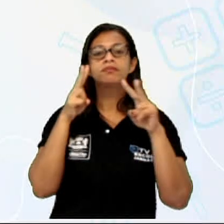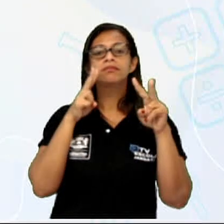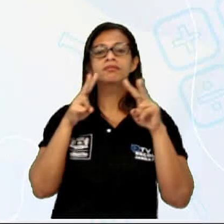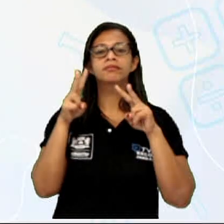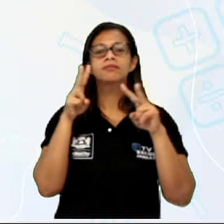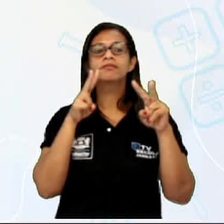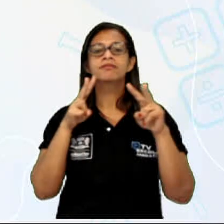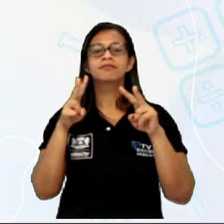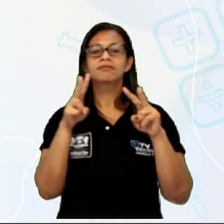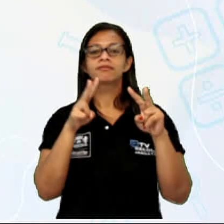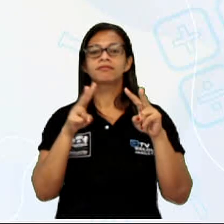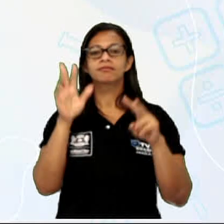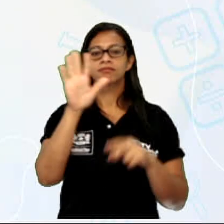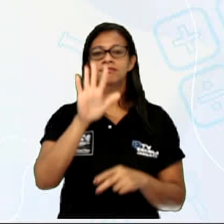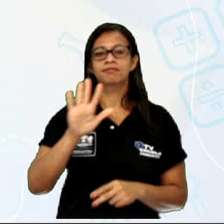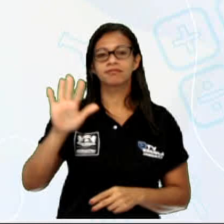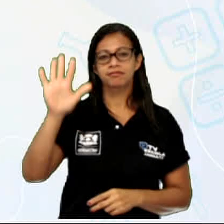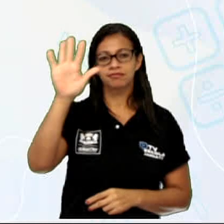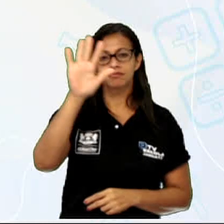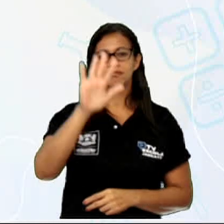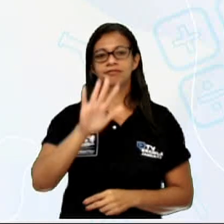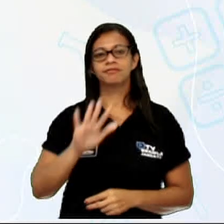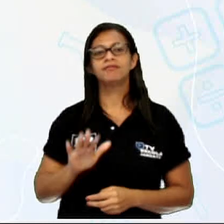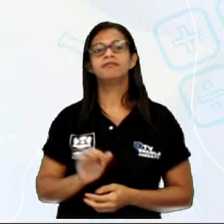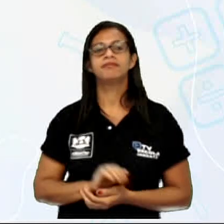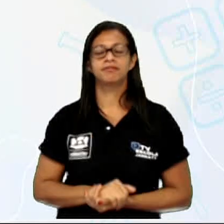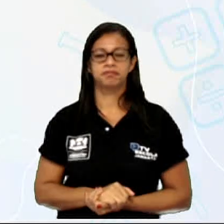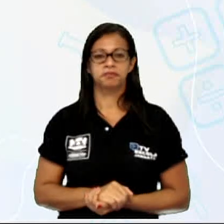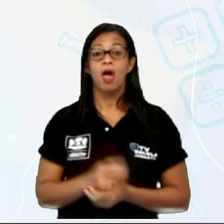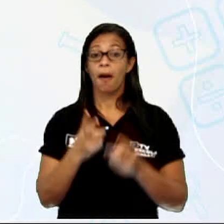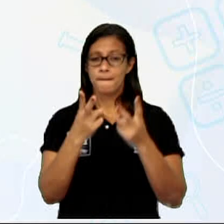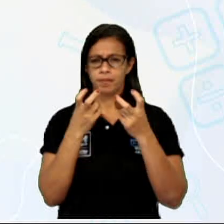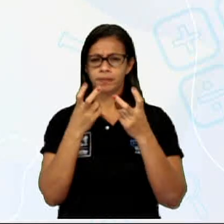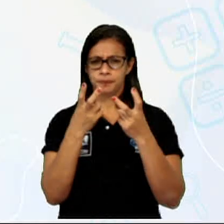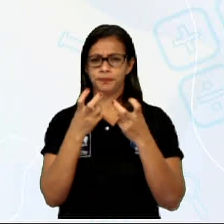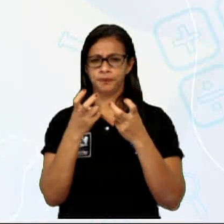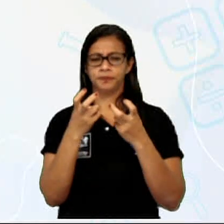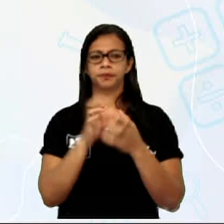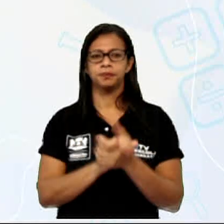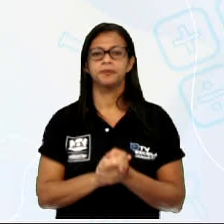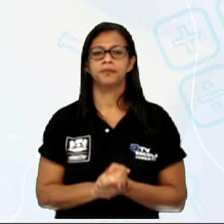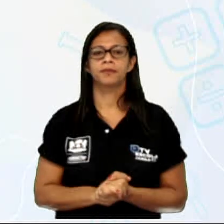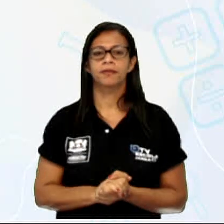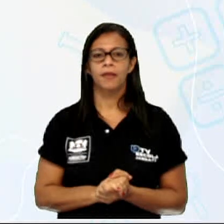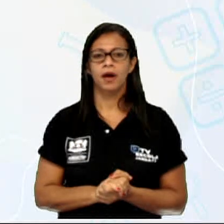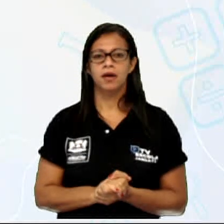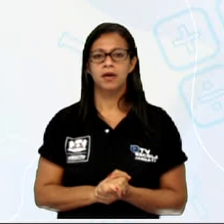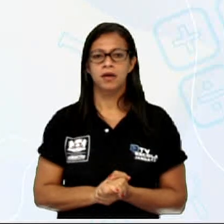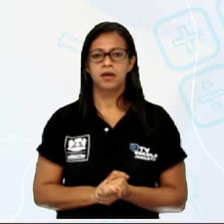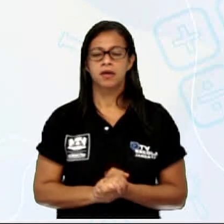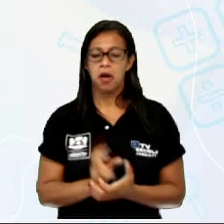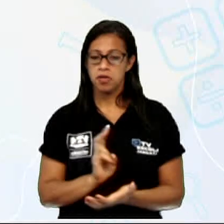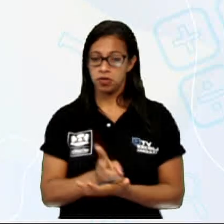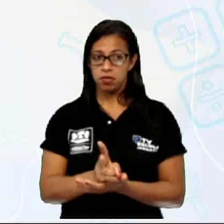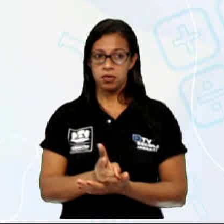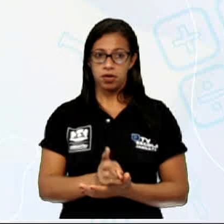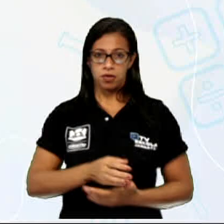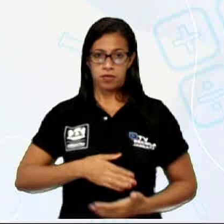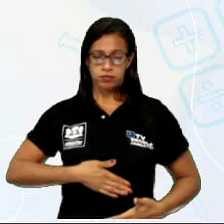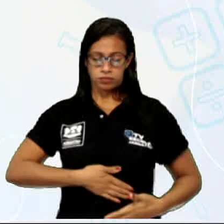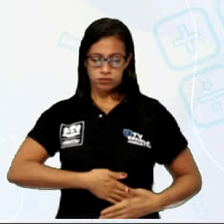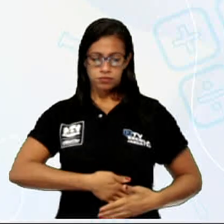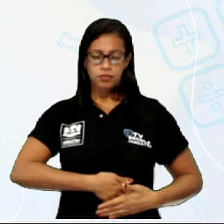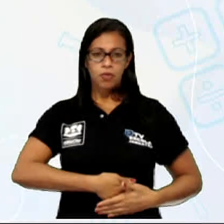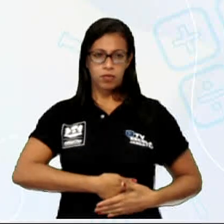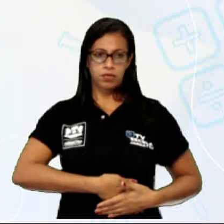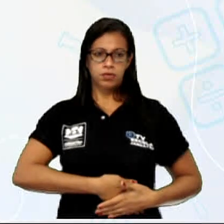de novo, né? Eu quero que você perceba que algumas imagens de Napoleão, ele sempre está assim, né? Com uma pose assim, colocando a mão aqui